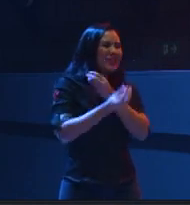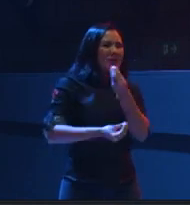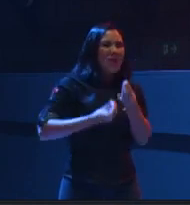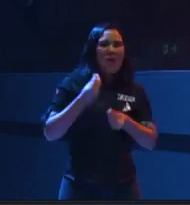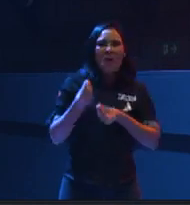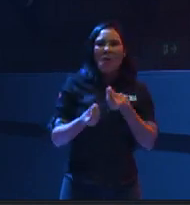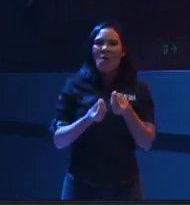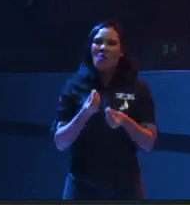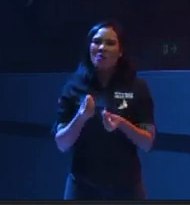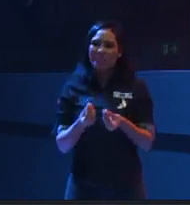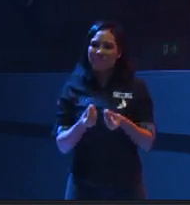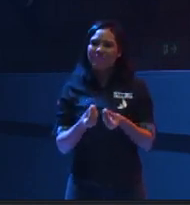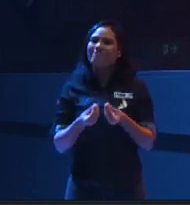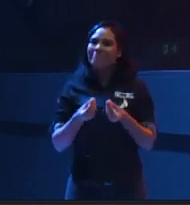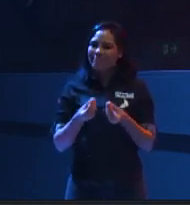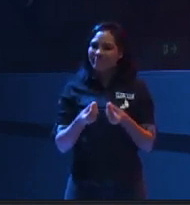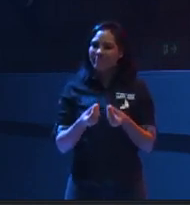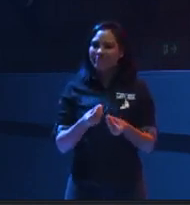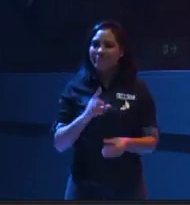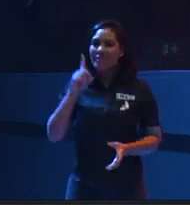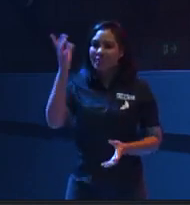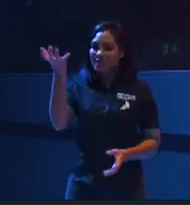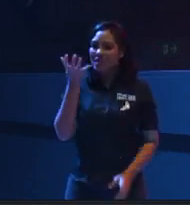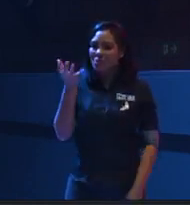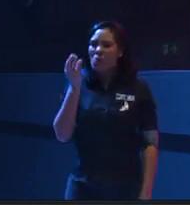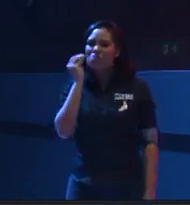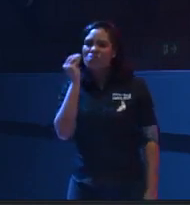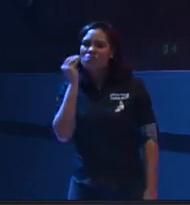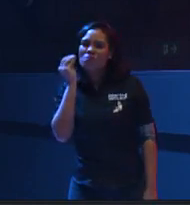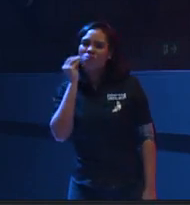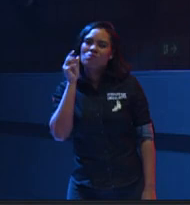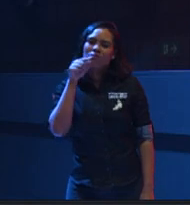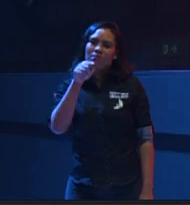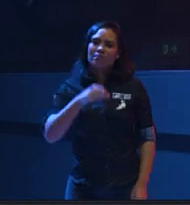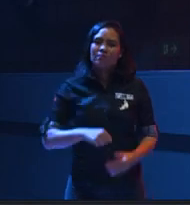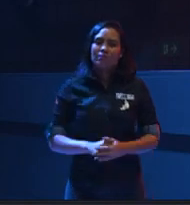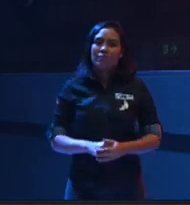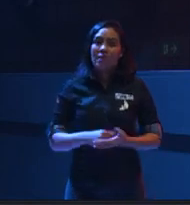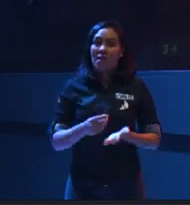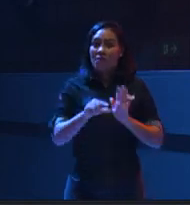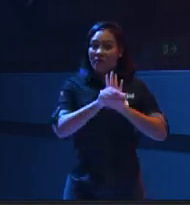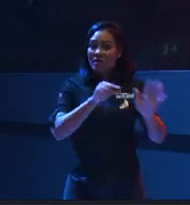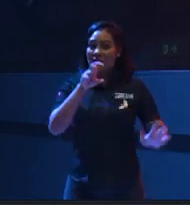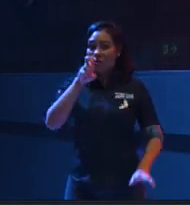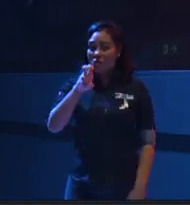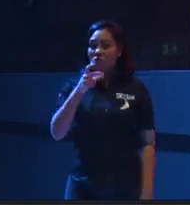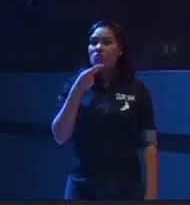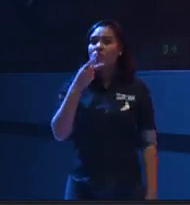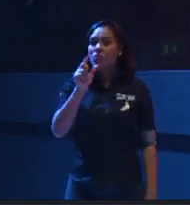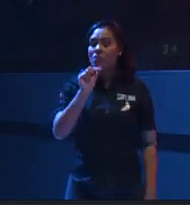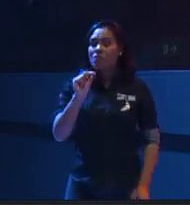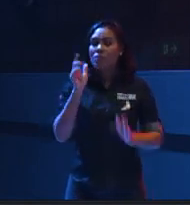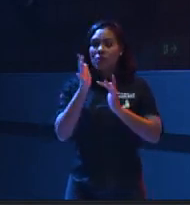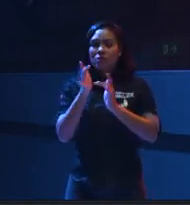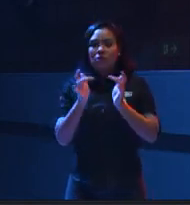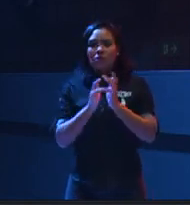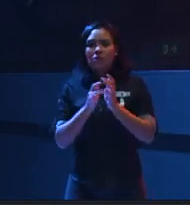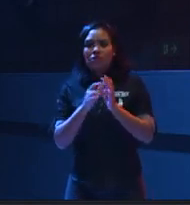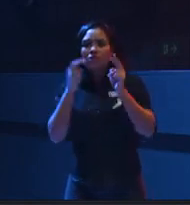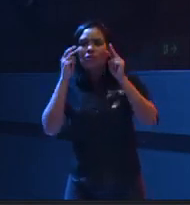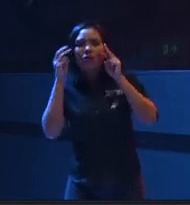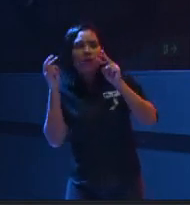Deus do Versículo 5 a gente lê levantando os olhos e vendo grande multidão que se